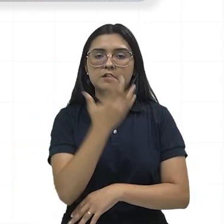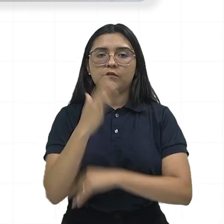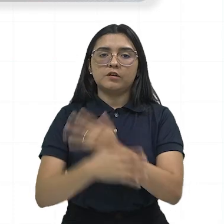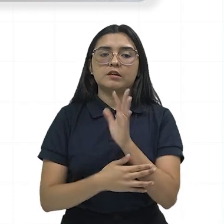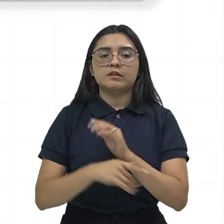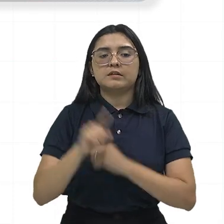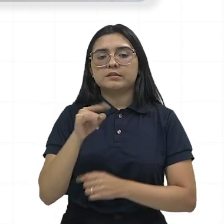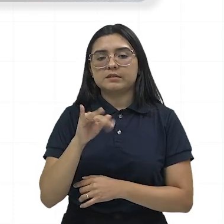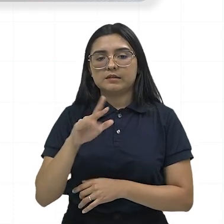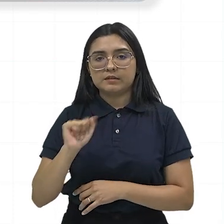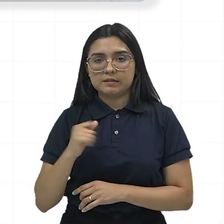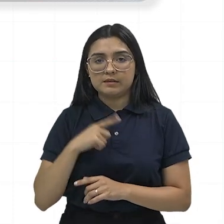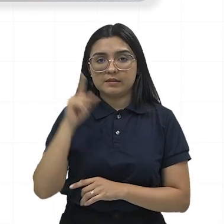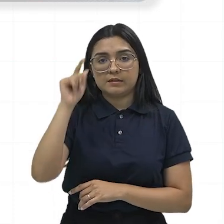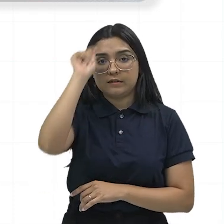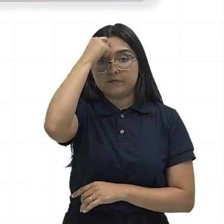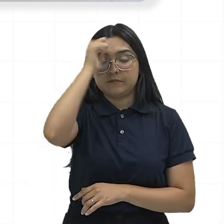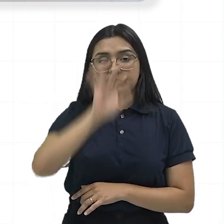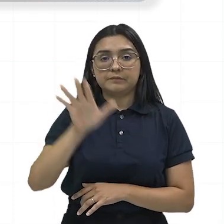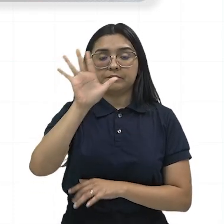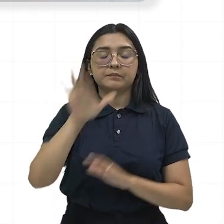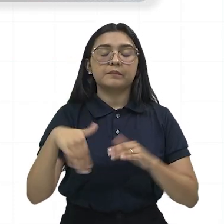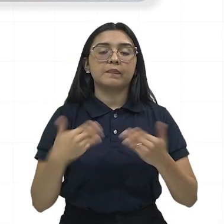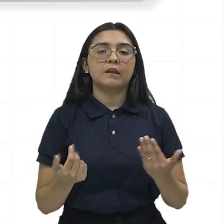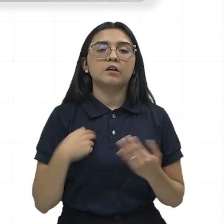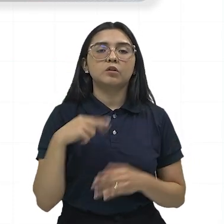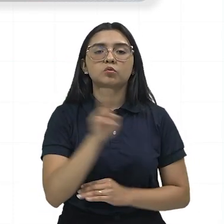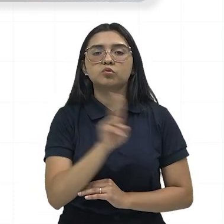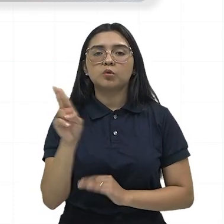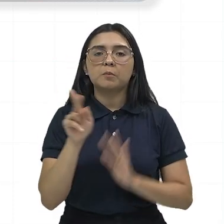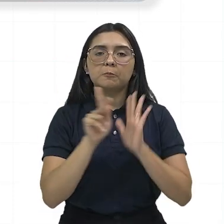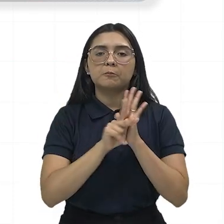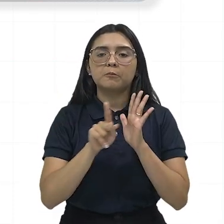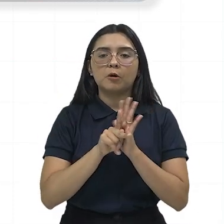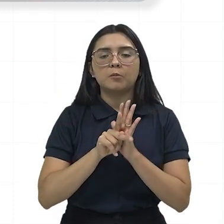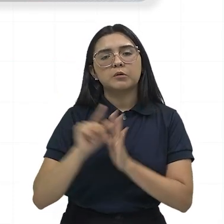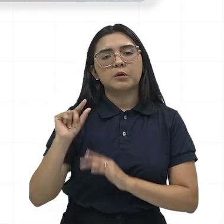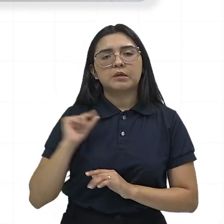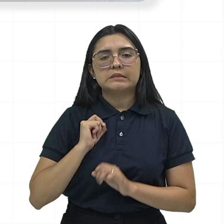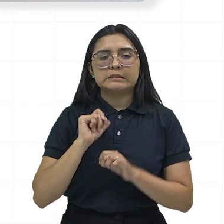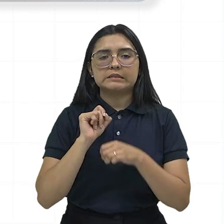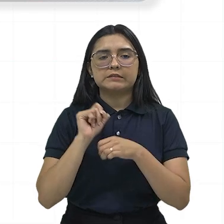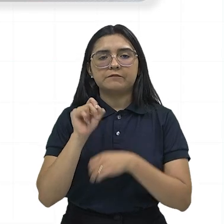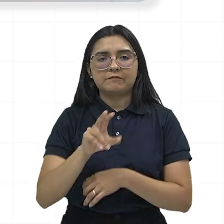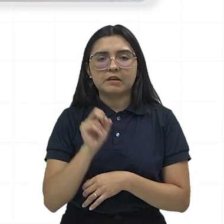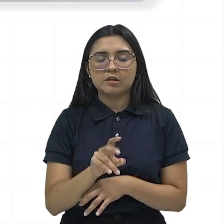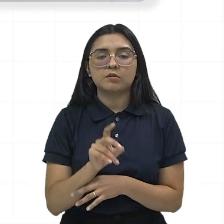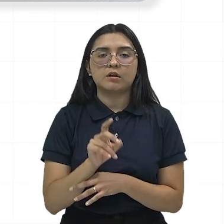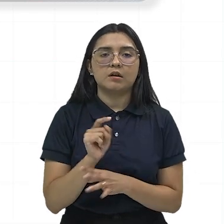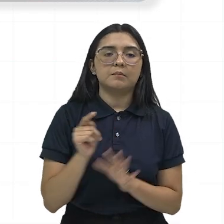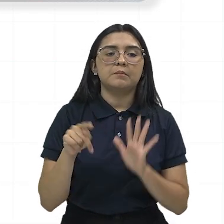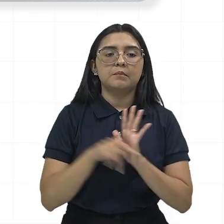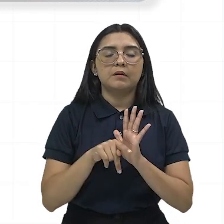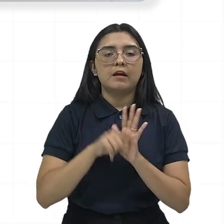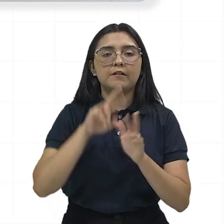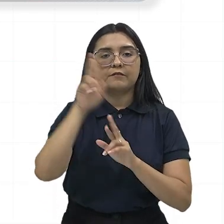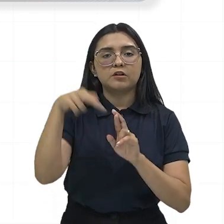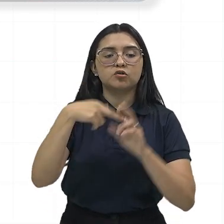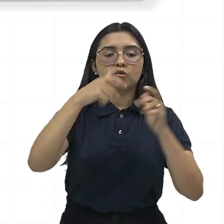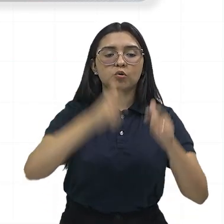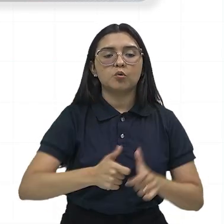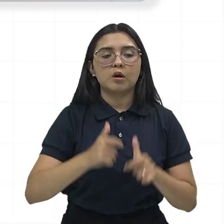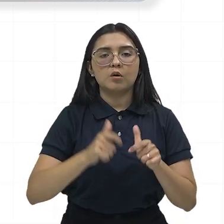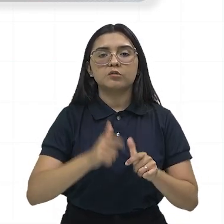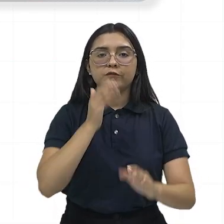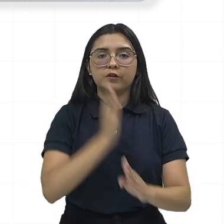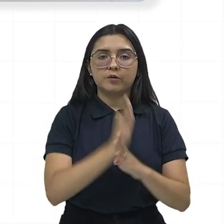Zika, na África, gente. Então, geralmente os nomes, né, dados a esses micro-organismos são aí referentes ao lugar onde